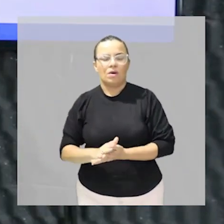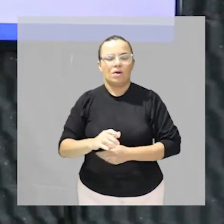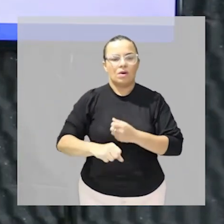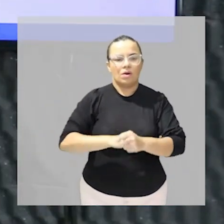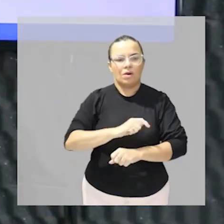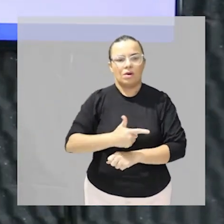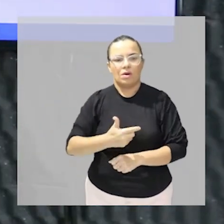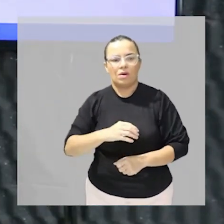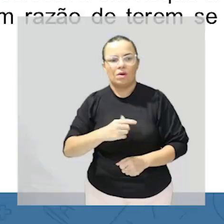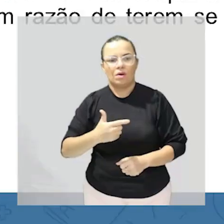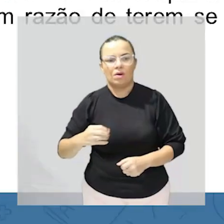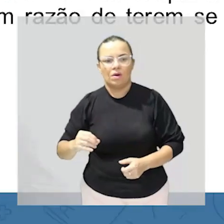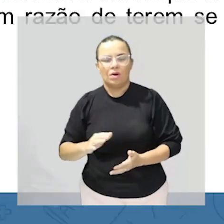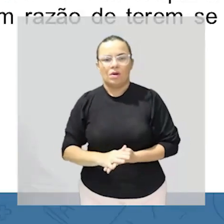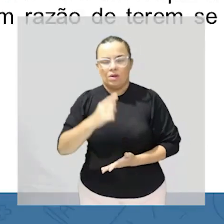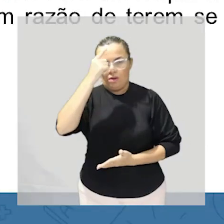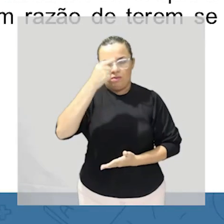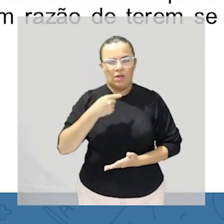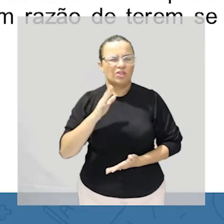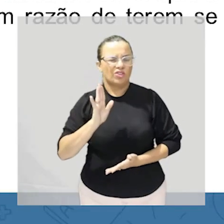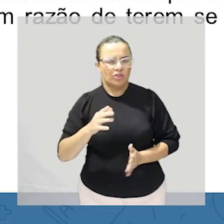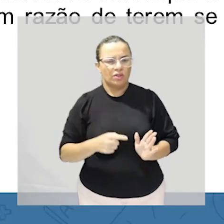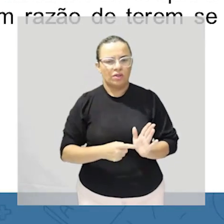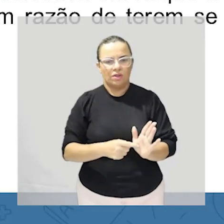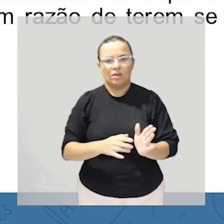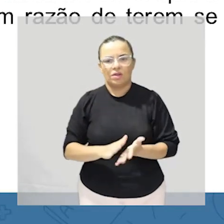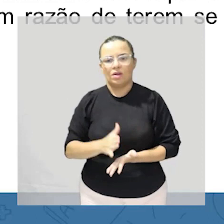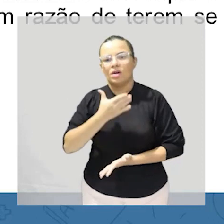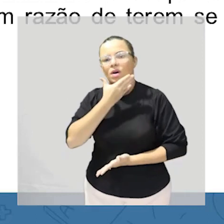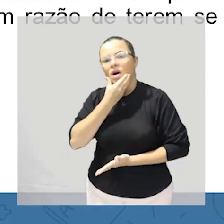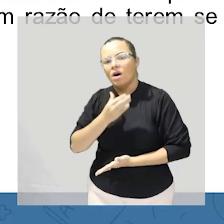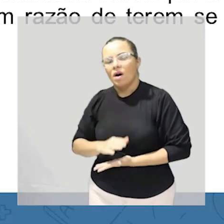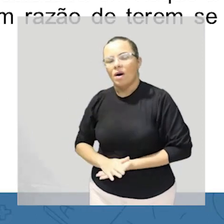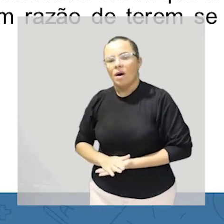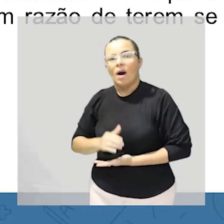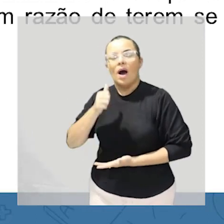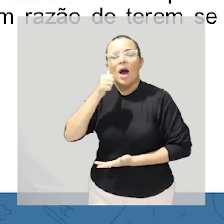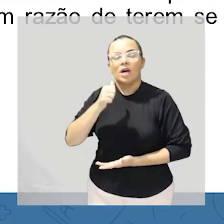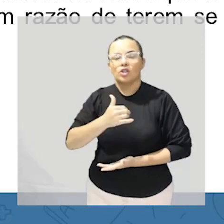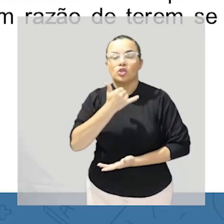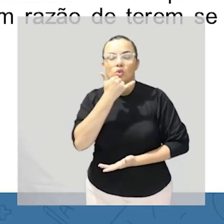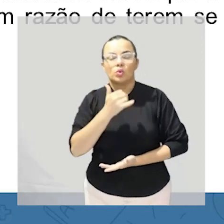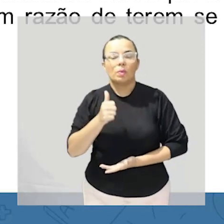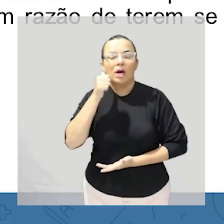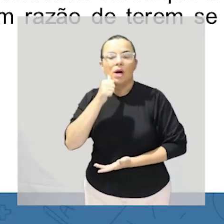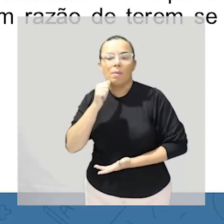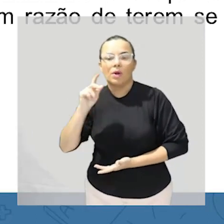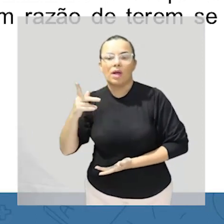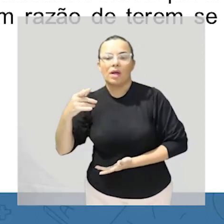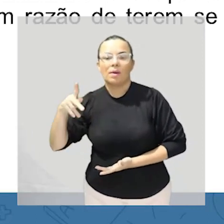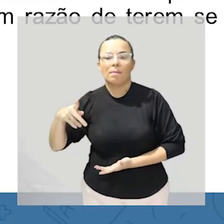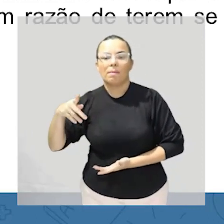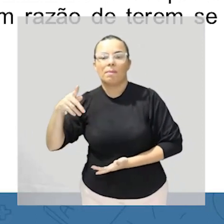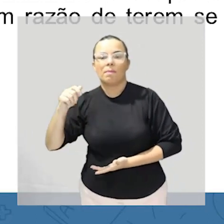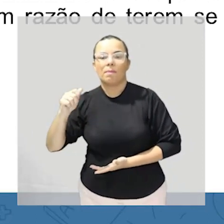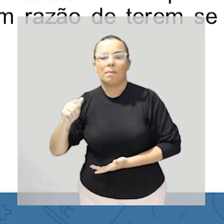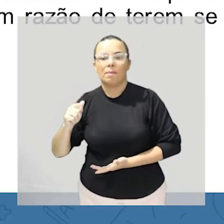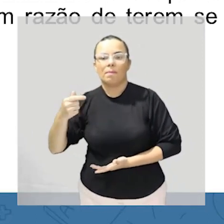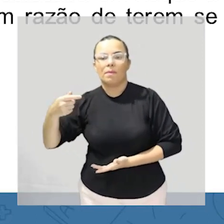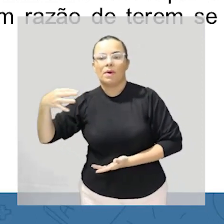imagem que vamos já mostrar, a mulher Hipátia, olha só, 351